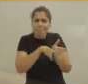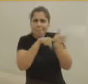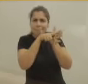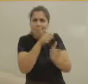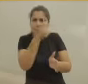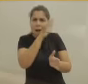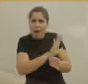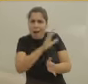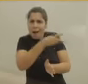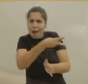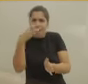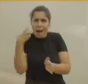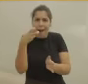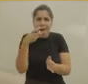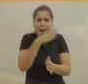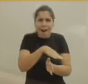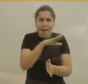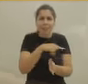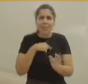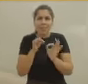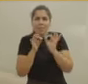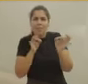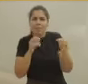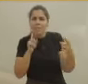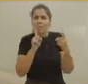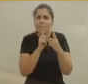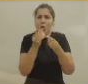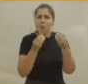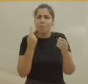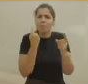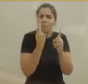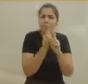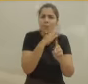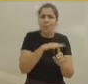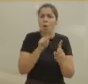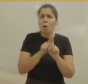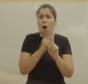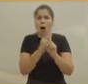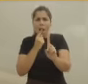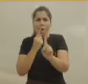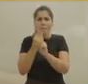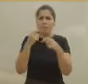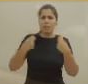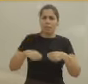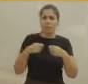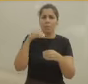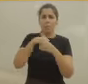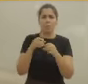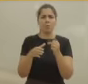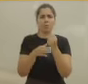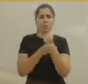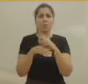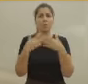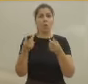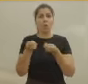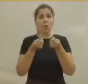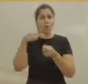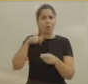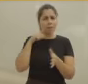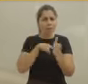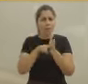chegar próximo da criança ou se afastar, se for necessário, para garantir a segurança. Então, o controle vai analisar a melhor forma de interagir com a